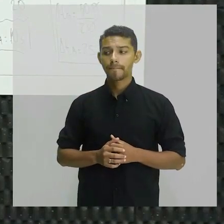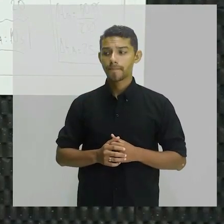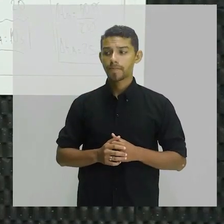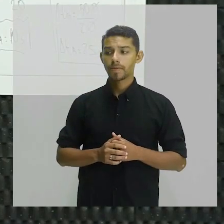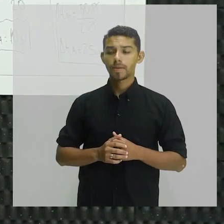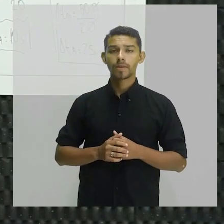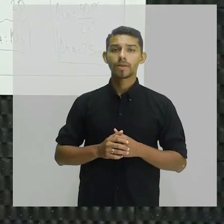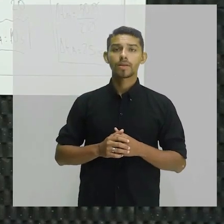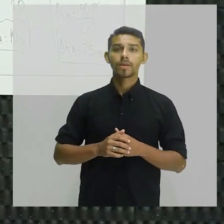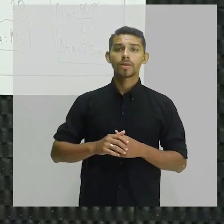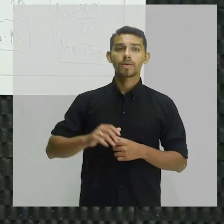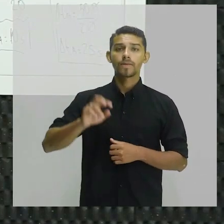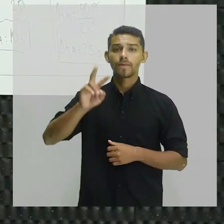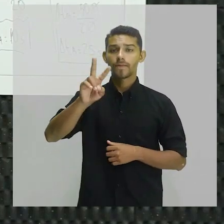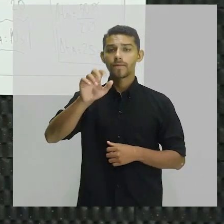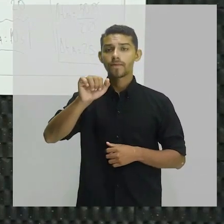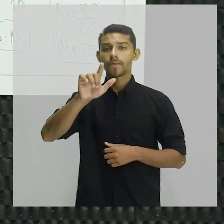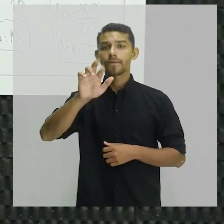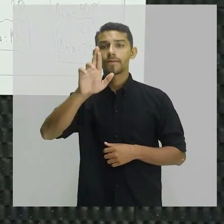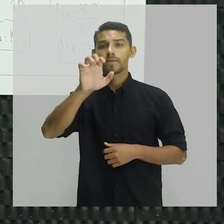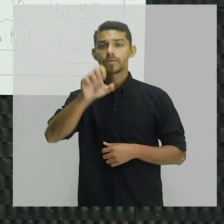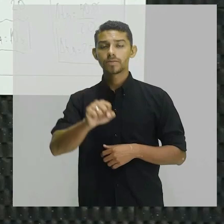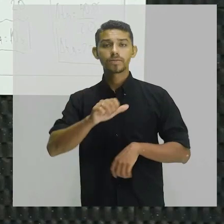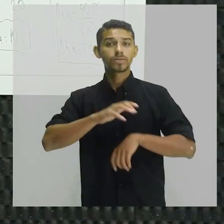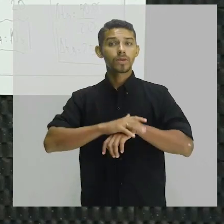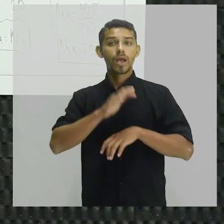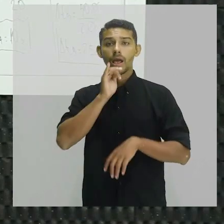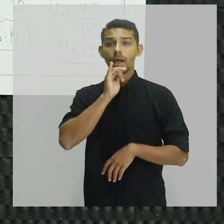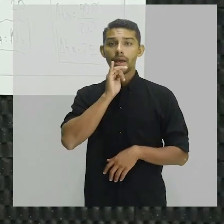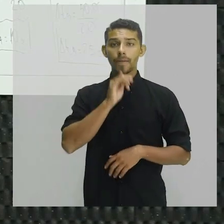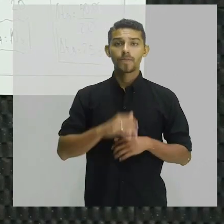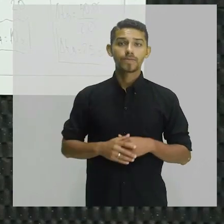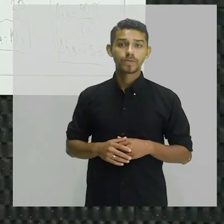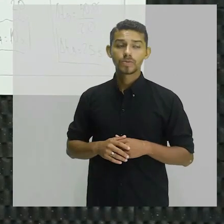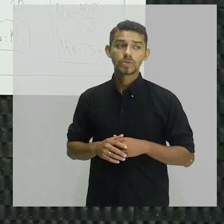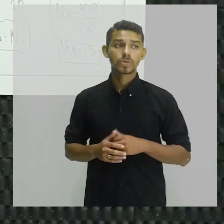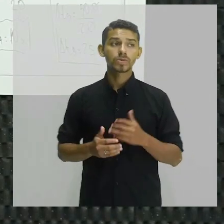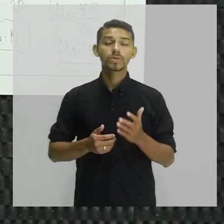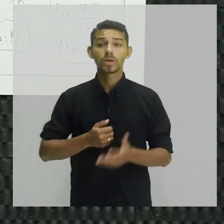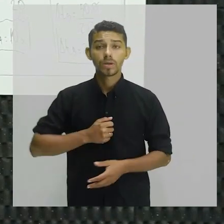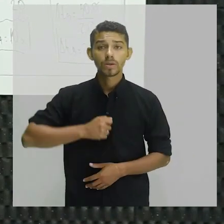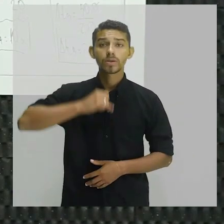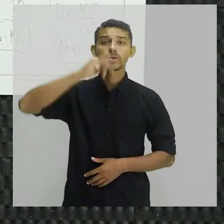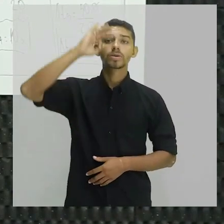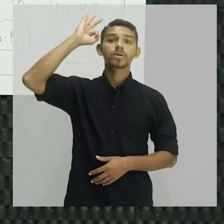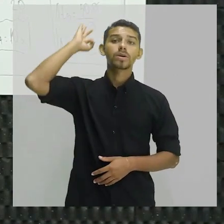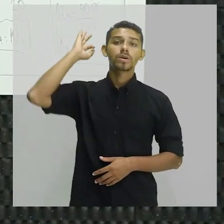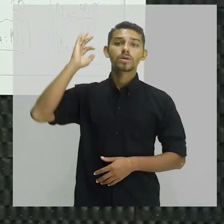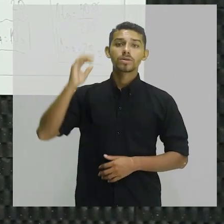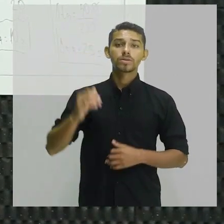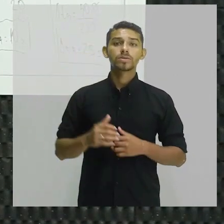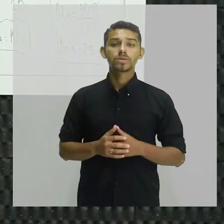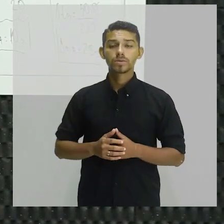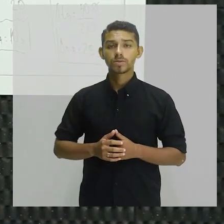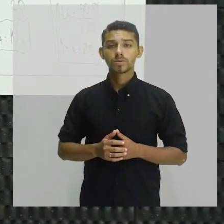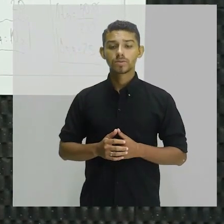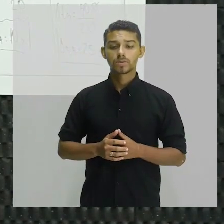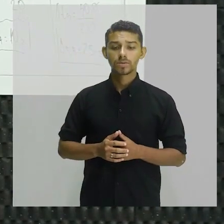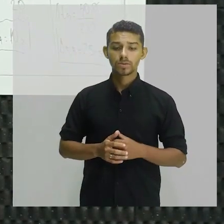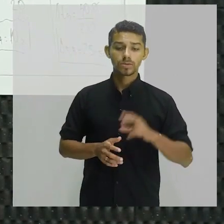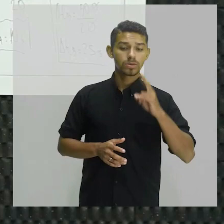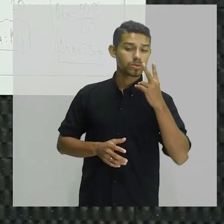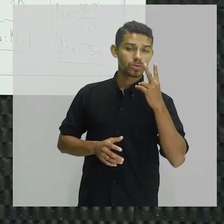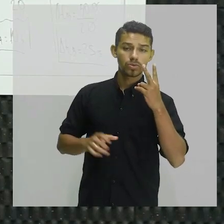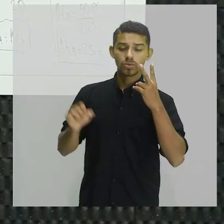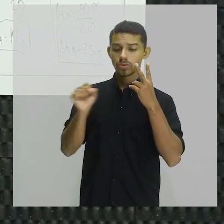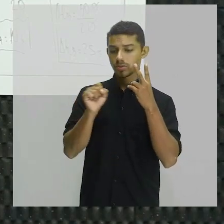valores hipotéticos para isso. Tá certo? Por exemplo, eu posso dizer que ele acelerou depois de 2